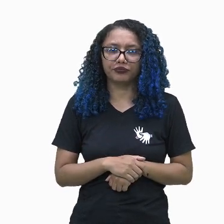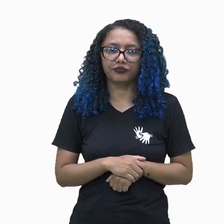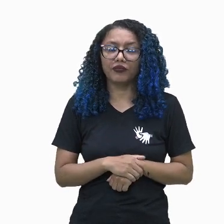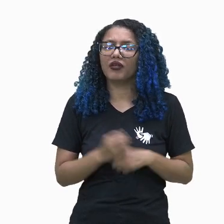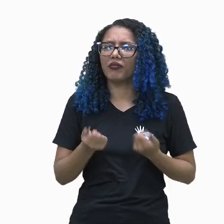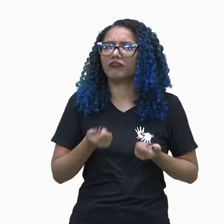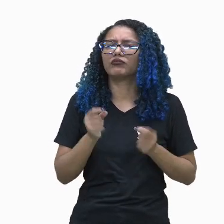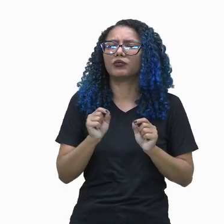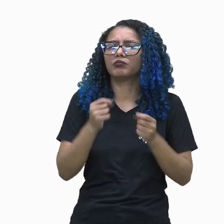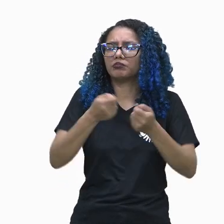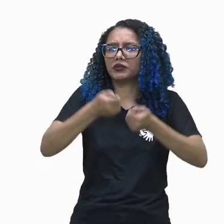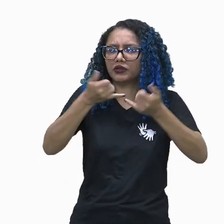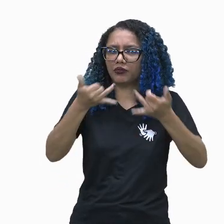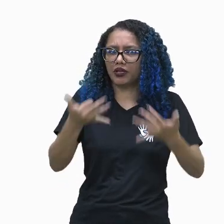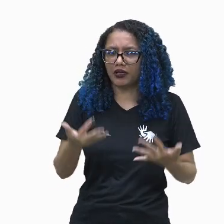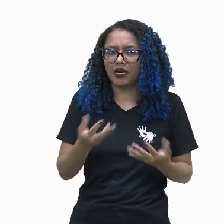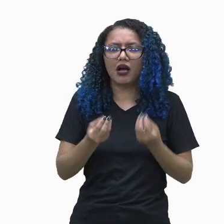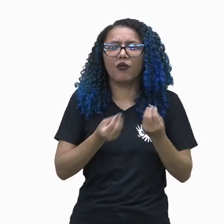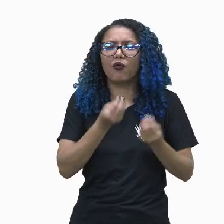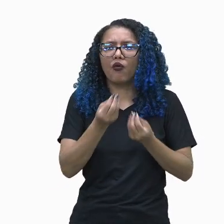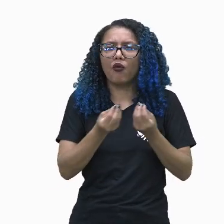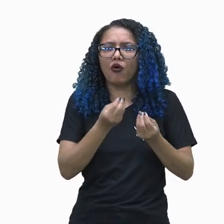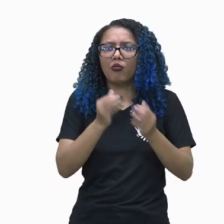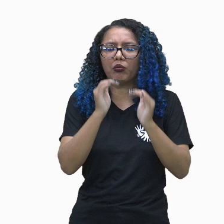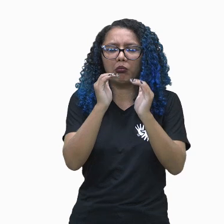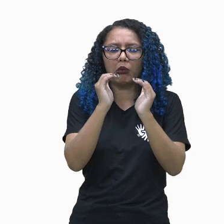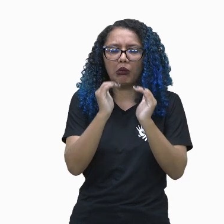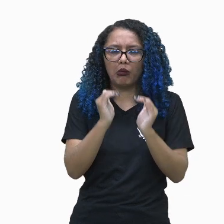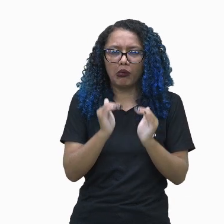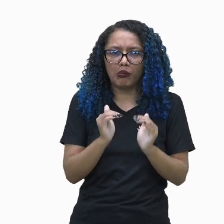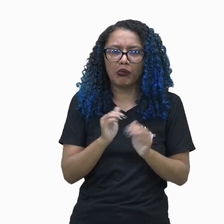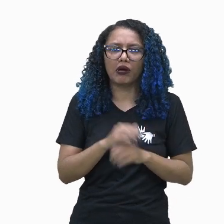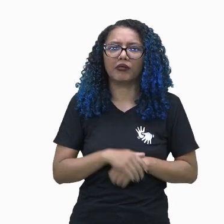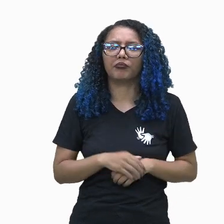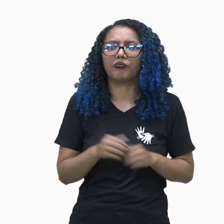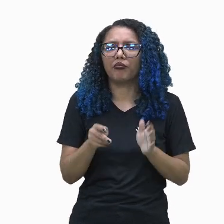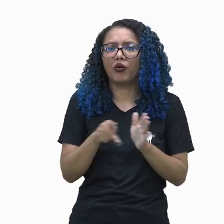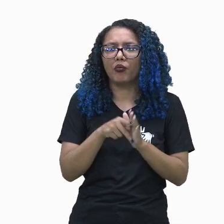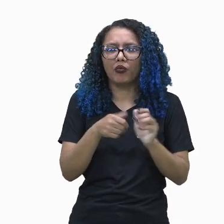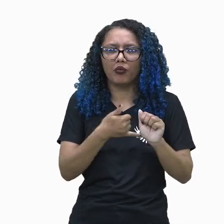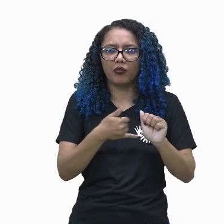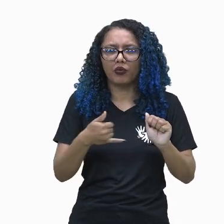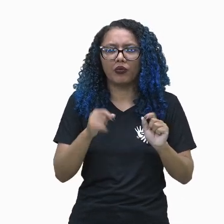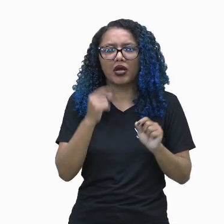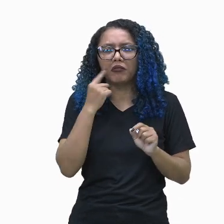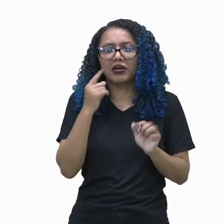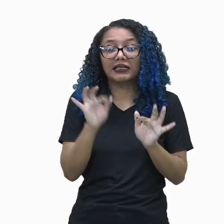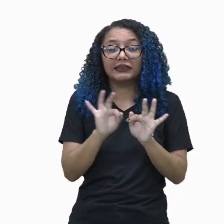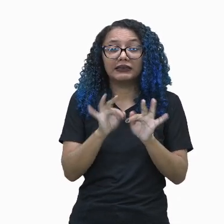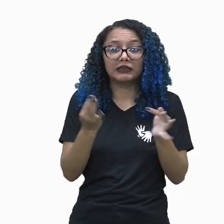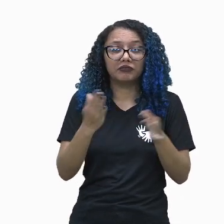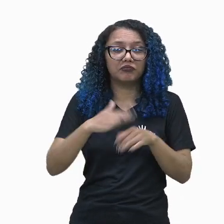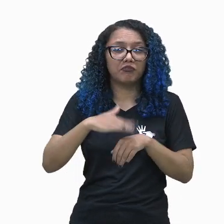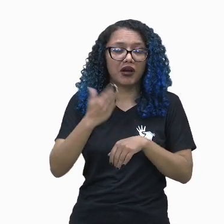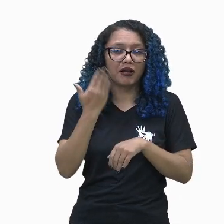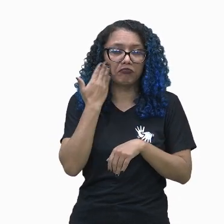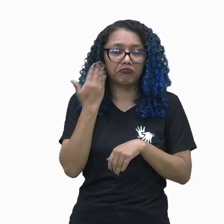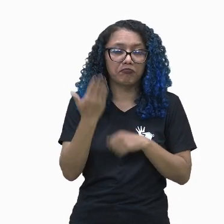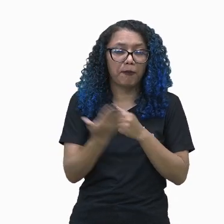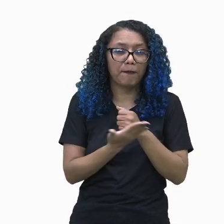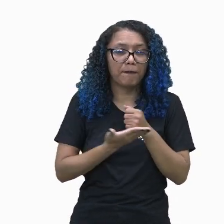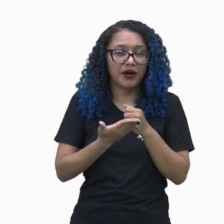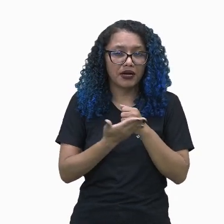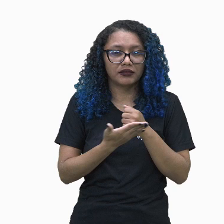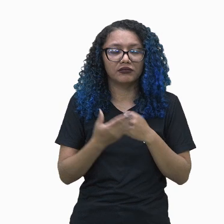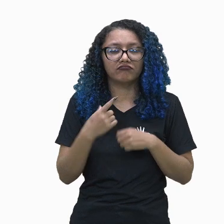explicar para vocês que essa sequência linear, né, de aminoácidos é a mais simples de todas, onde forma-se uma